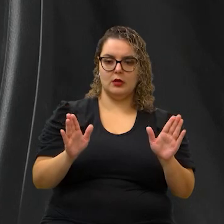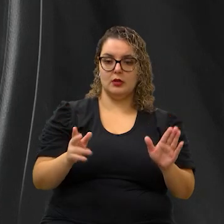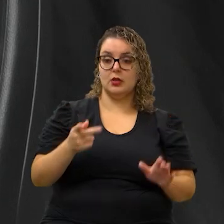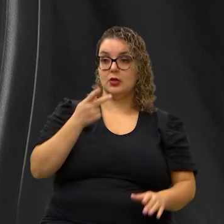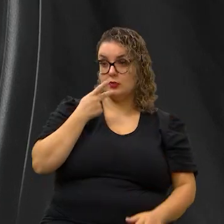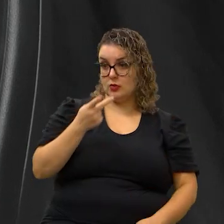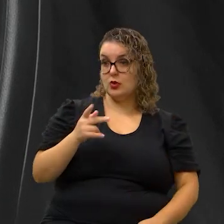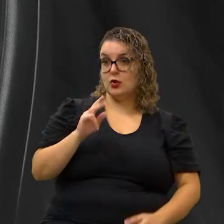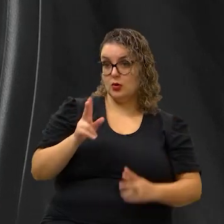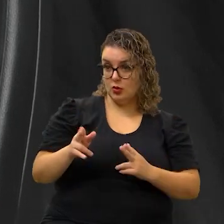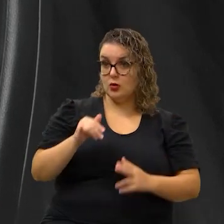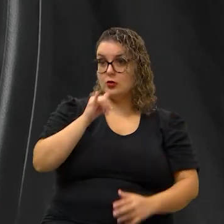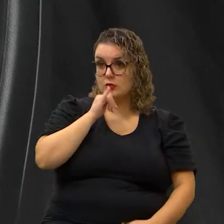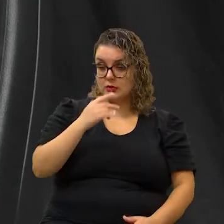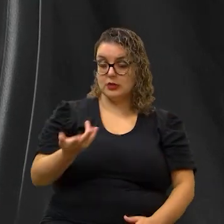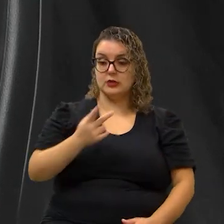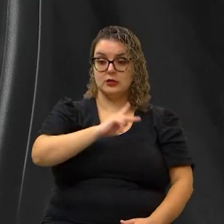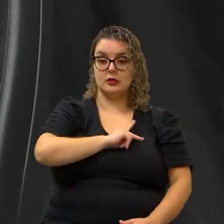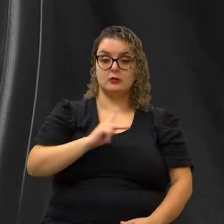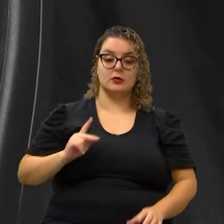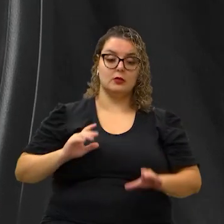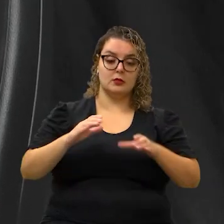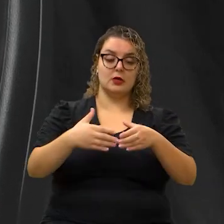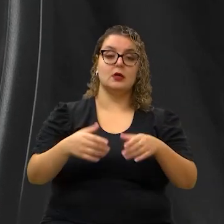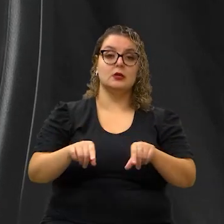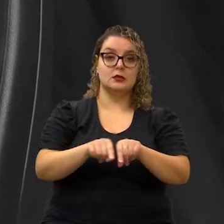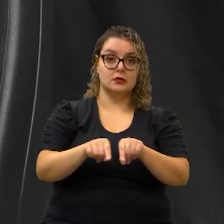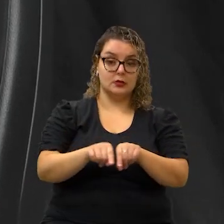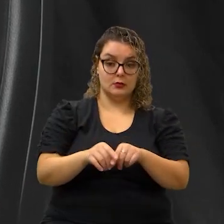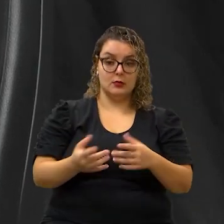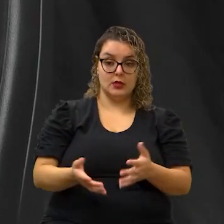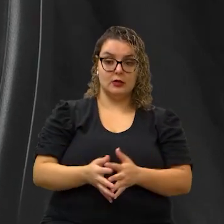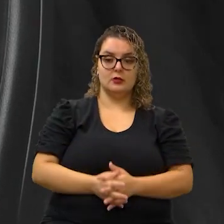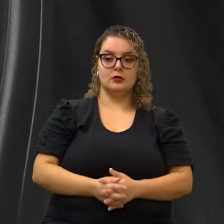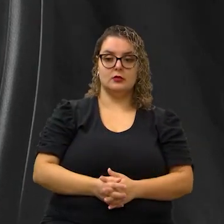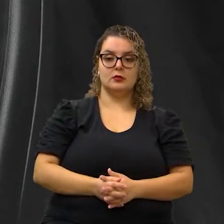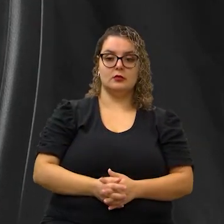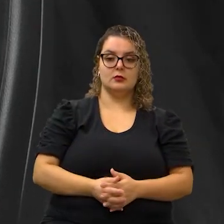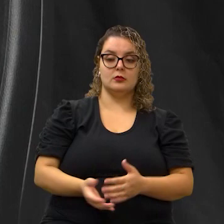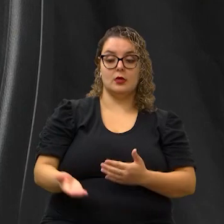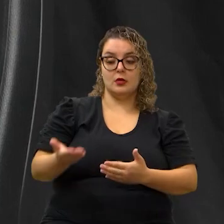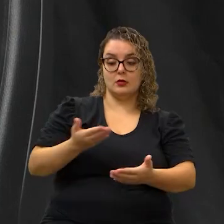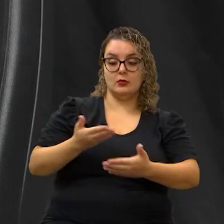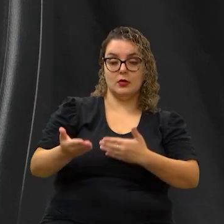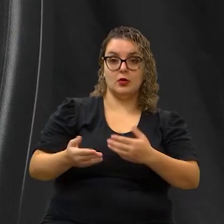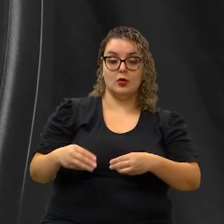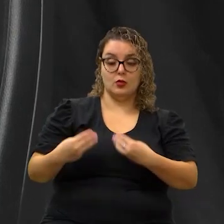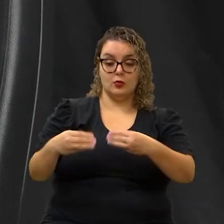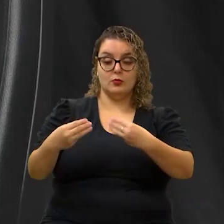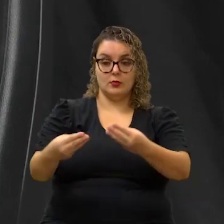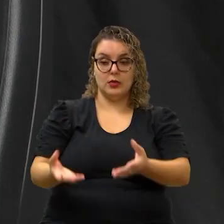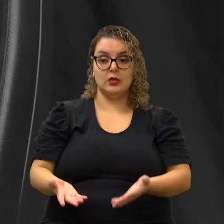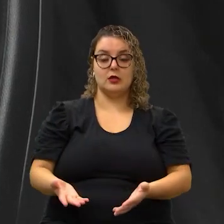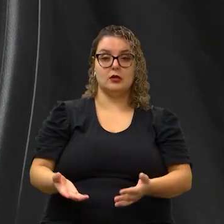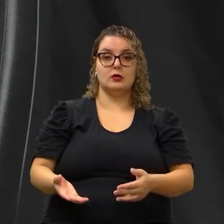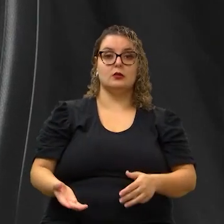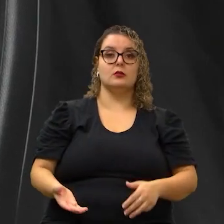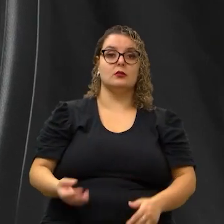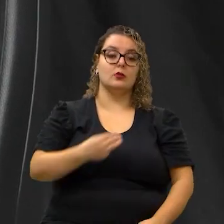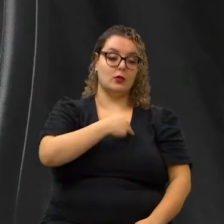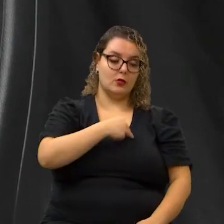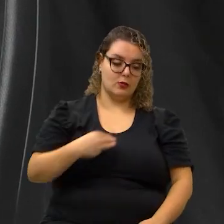empregabilidade. Então, eu estou dizendo isso como exemplo, que na presidência da comissão a gente também está fazendo a interlocução com o Ministério